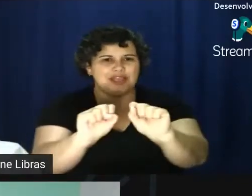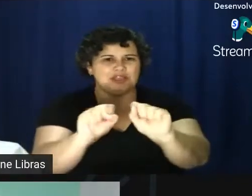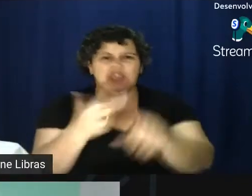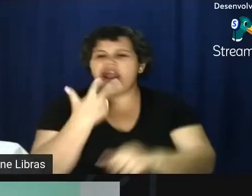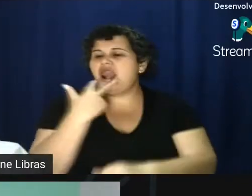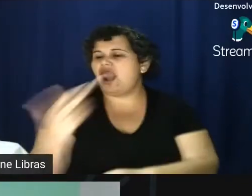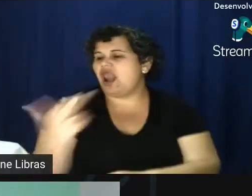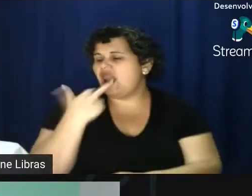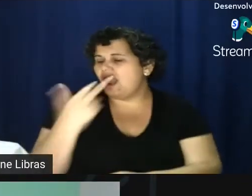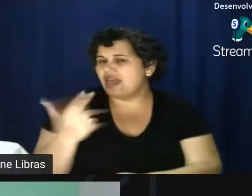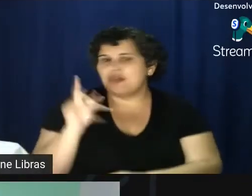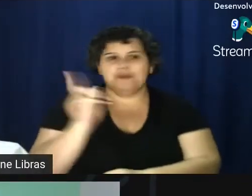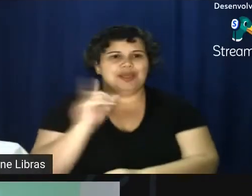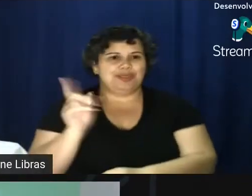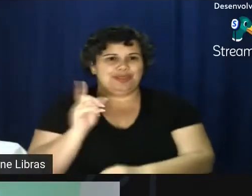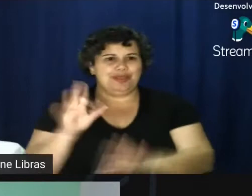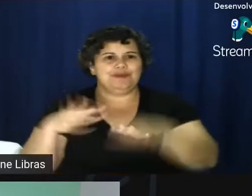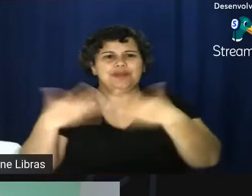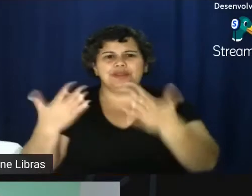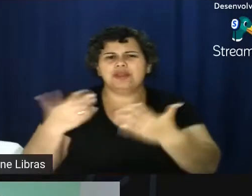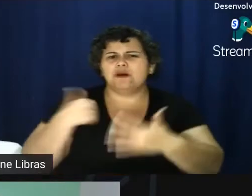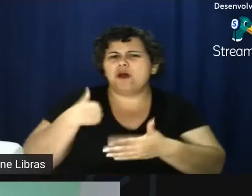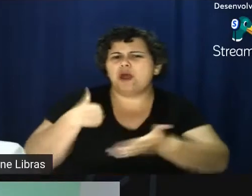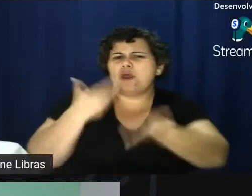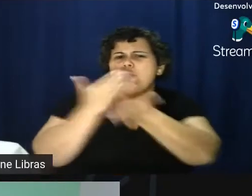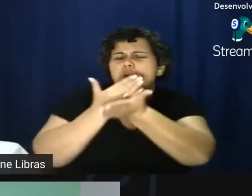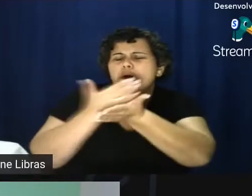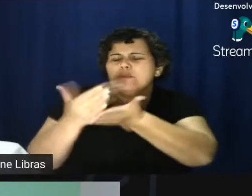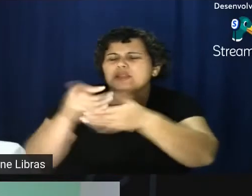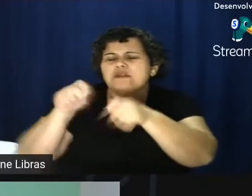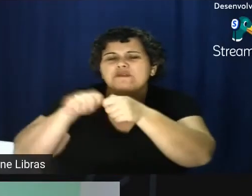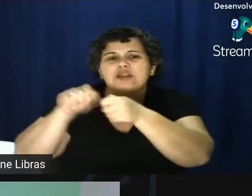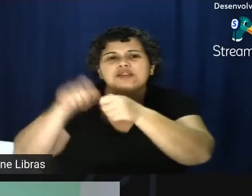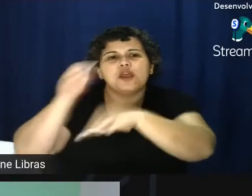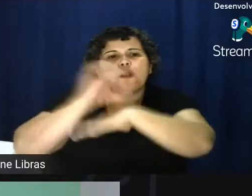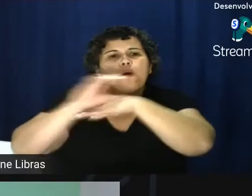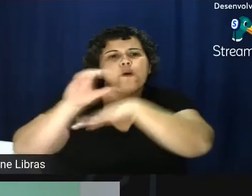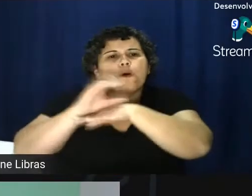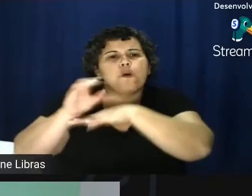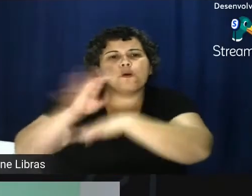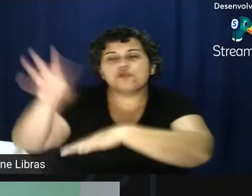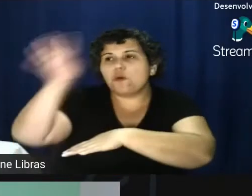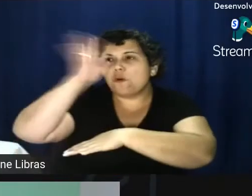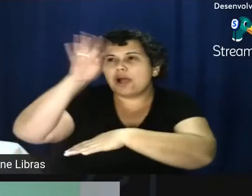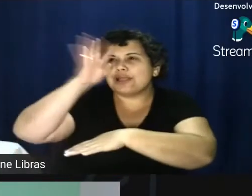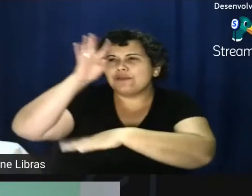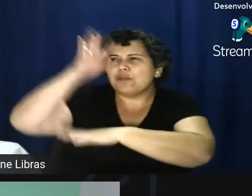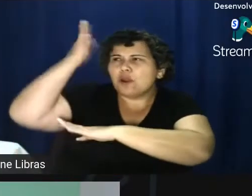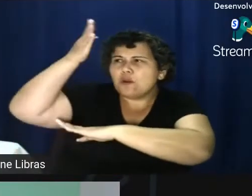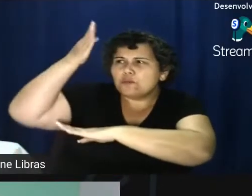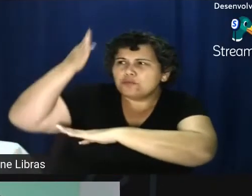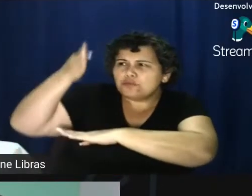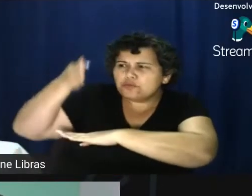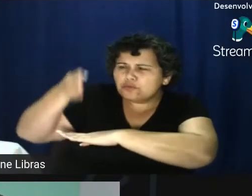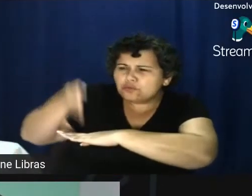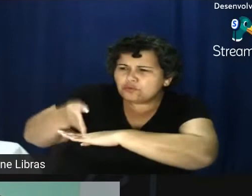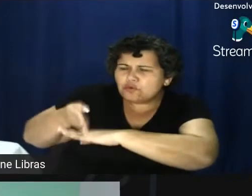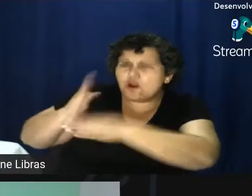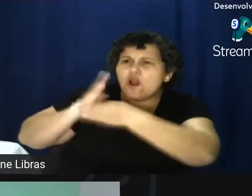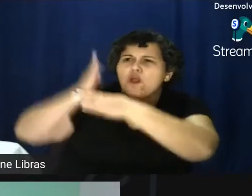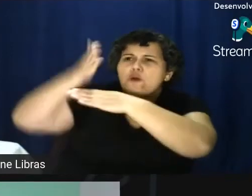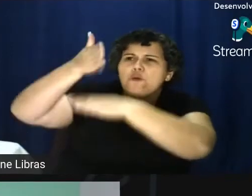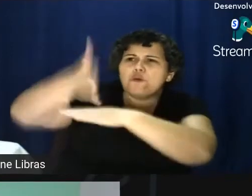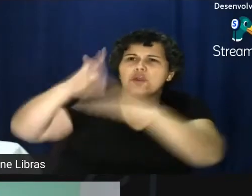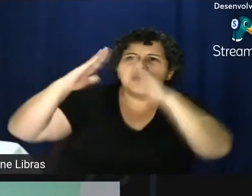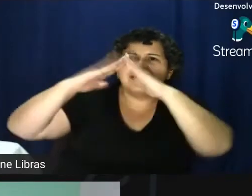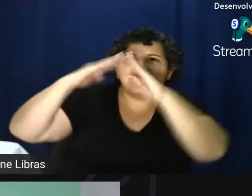incorretos assim. E eu comecei a fazer o curso toda quarta-feira, eu ia para a igreja com meu pai tinha que me levar, me